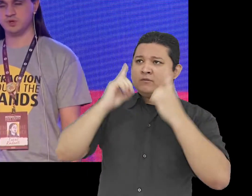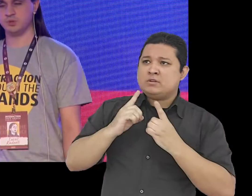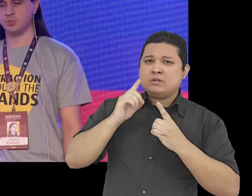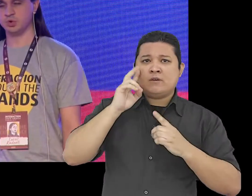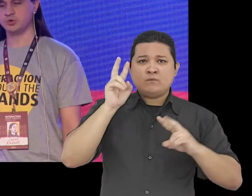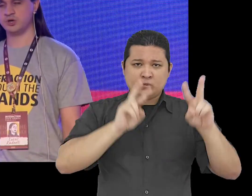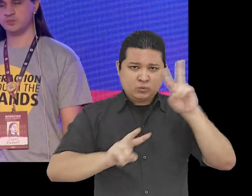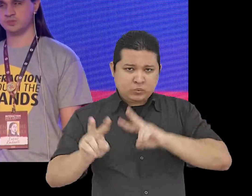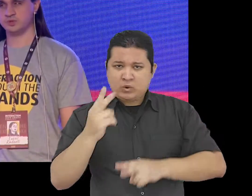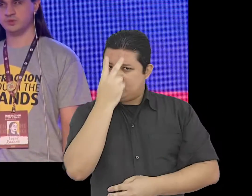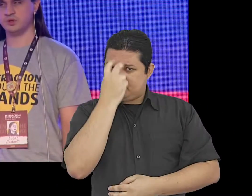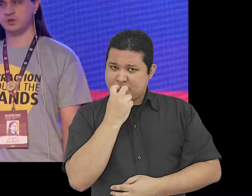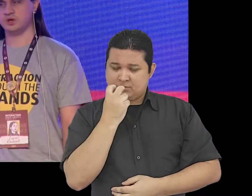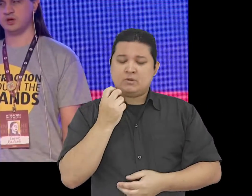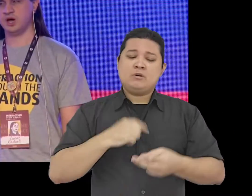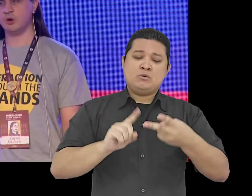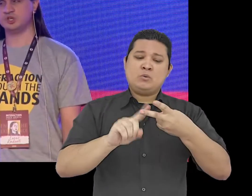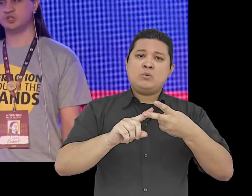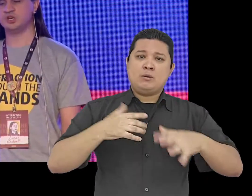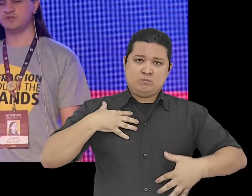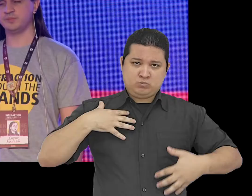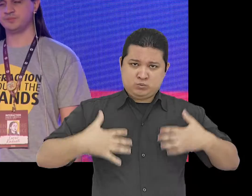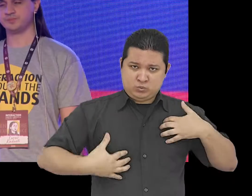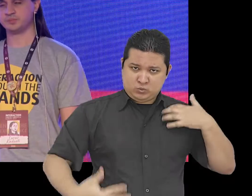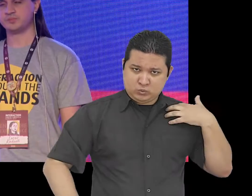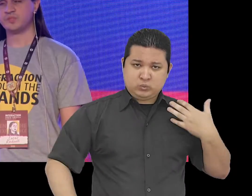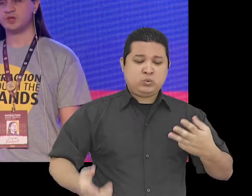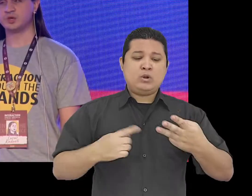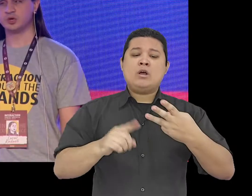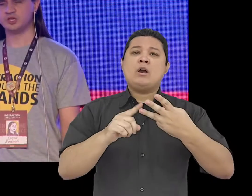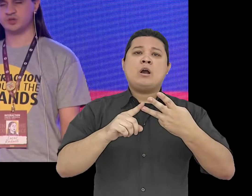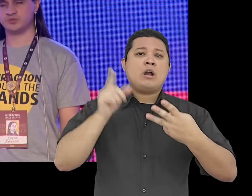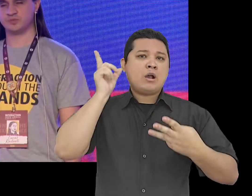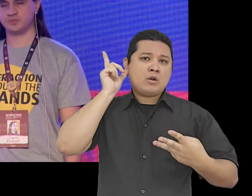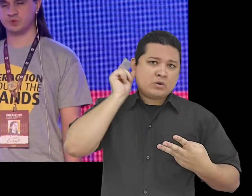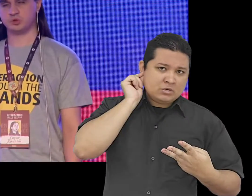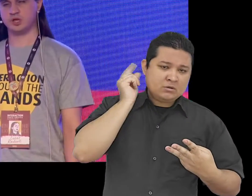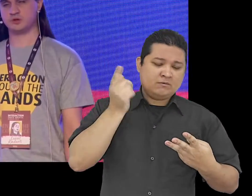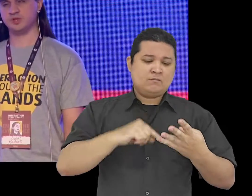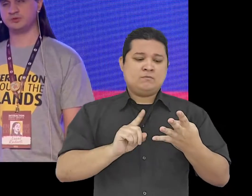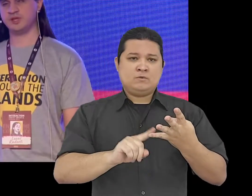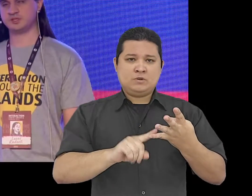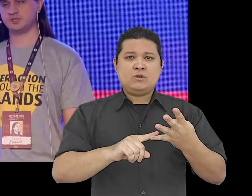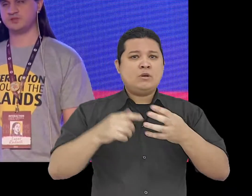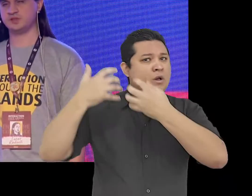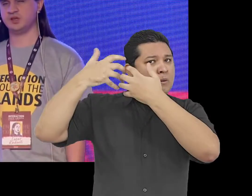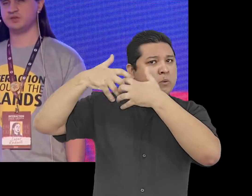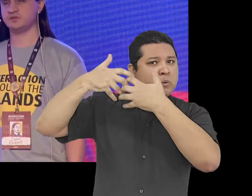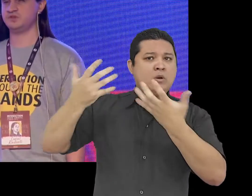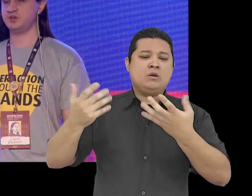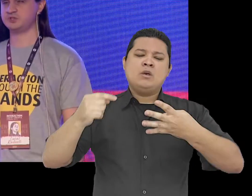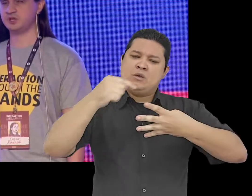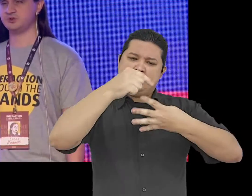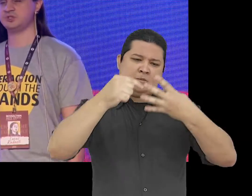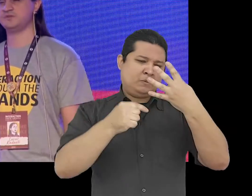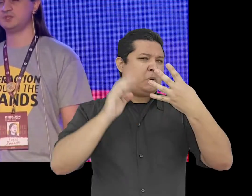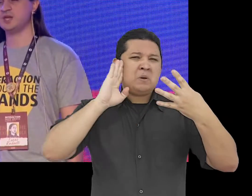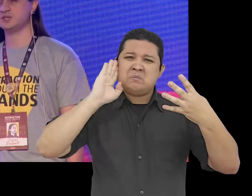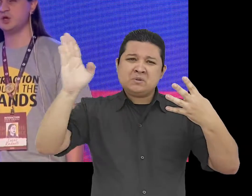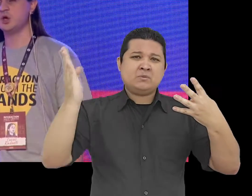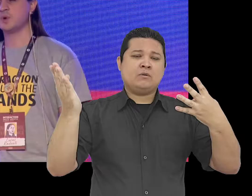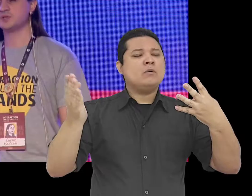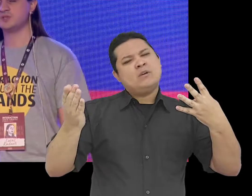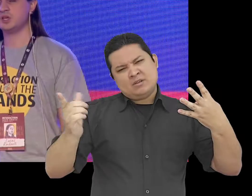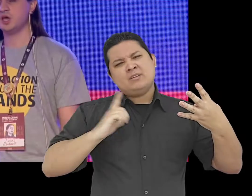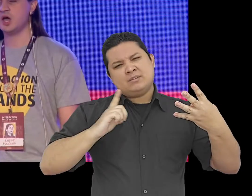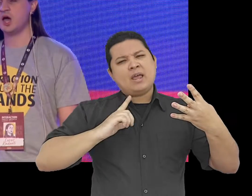visual, motora, auditiva e cognitiva. Claro, dentro dessas a gente vai ter diferentes graus de